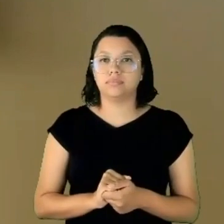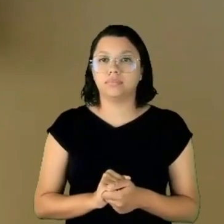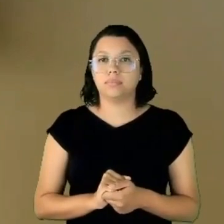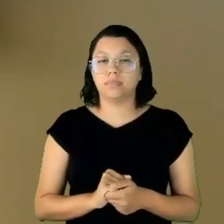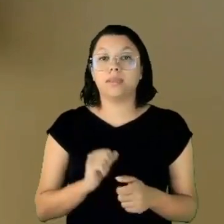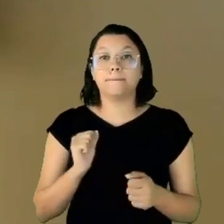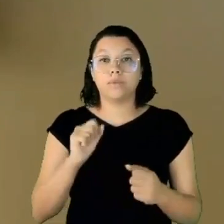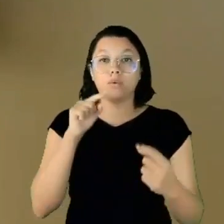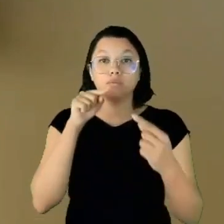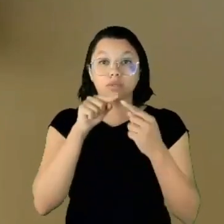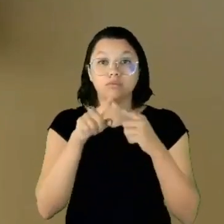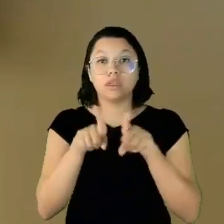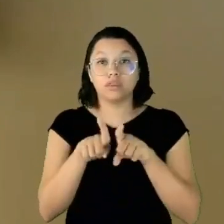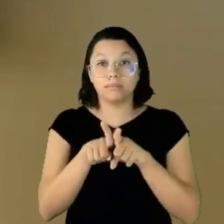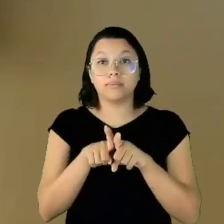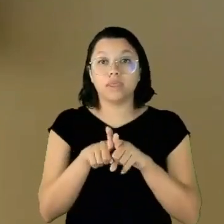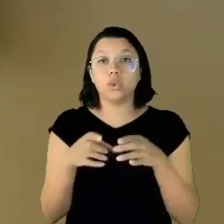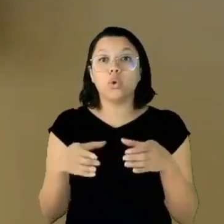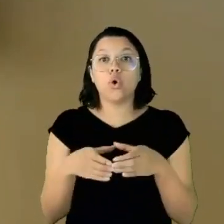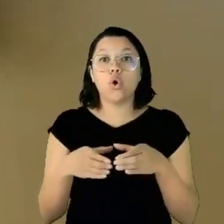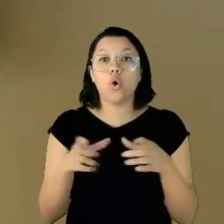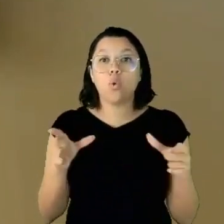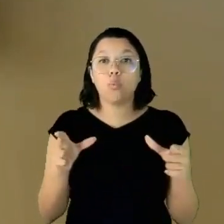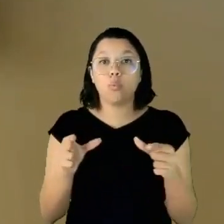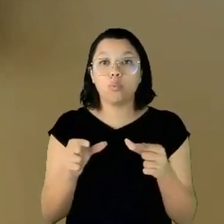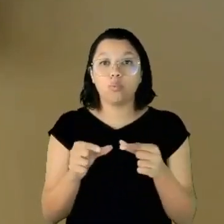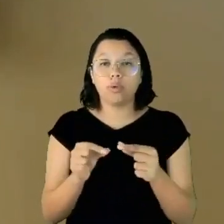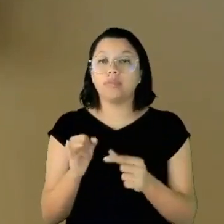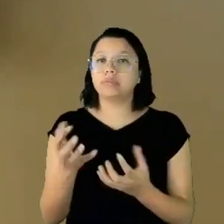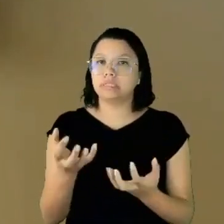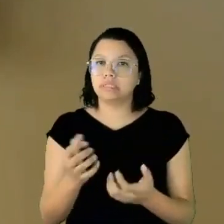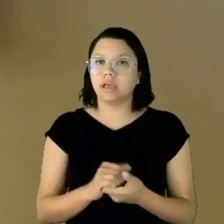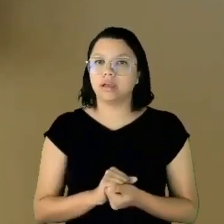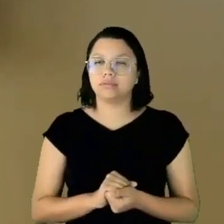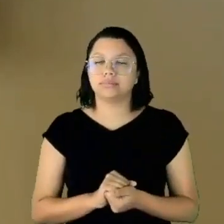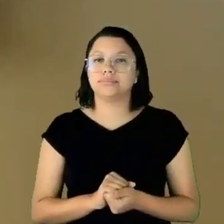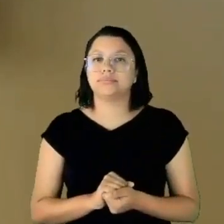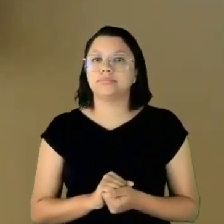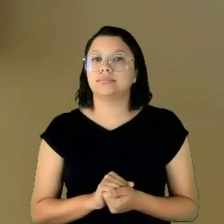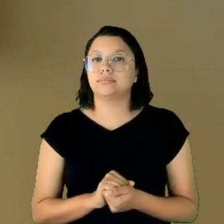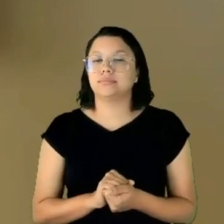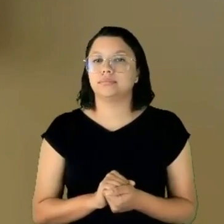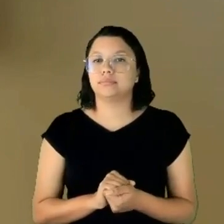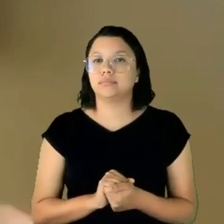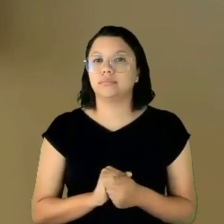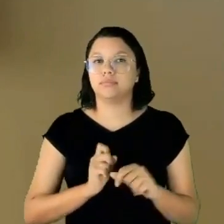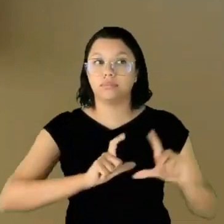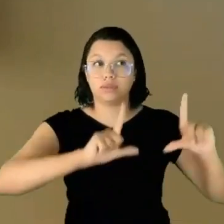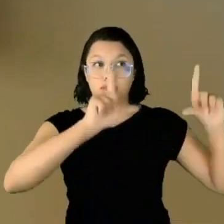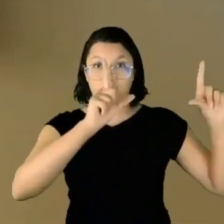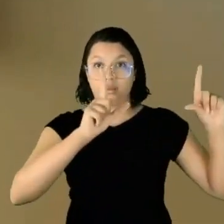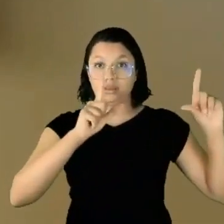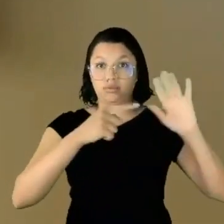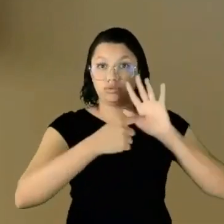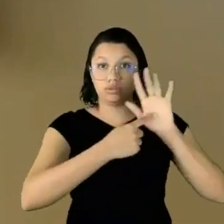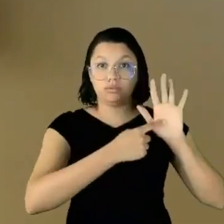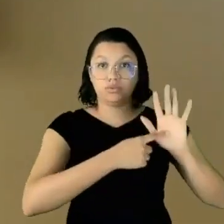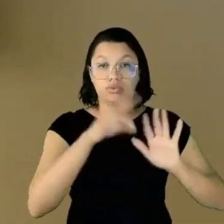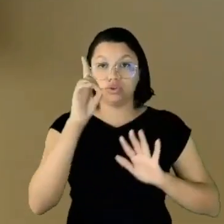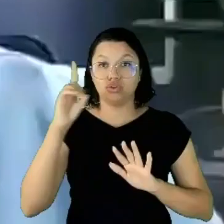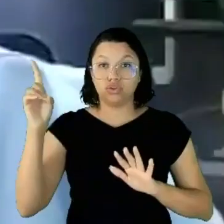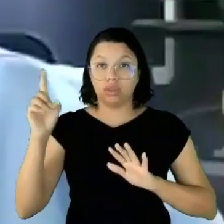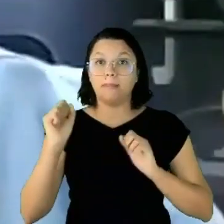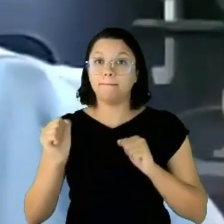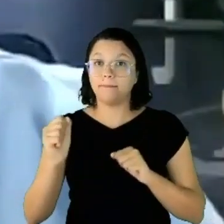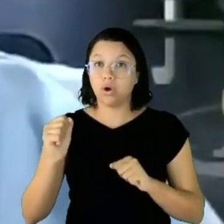especificar até um grupo menor se você quiser se não é isso Denilson aquela tela que você mostrou aí à direita